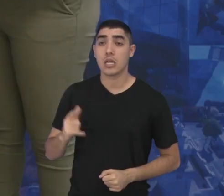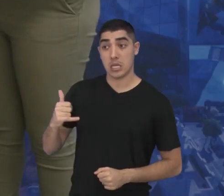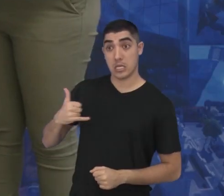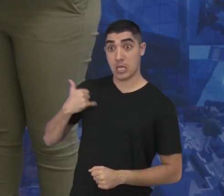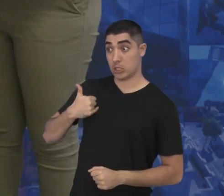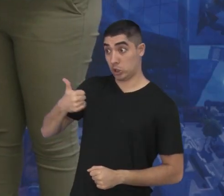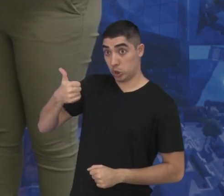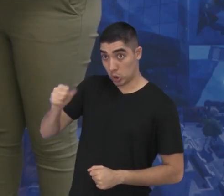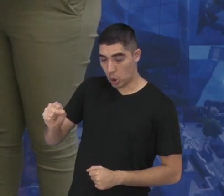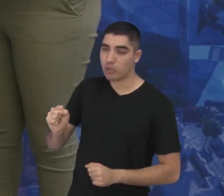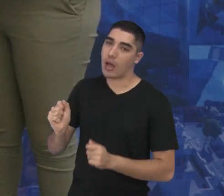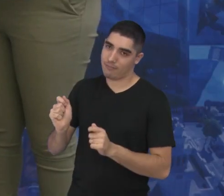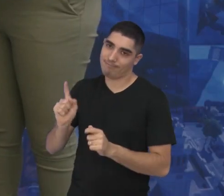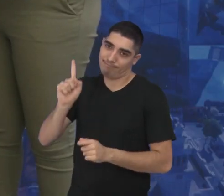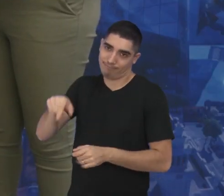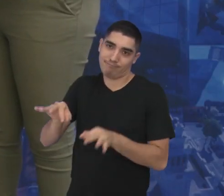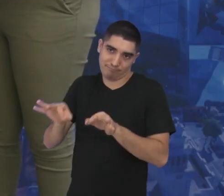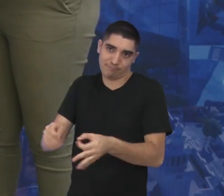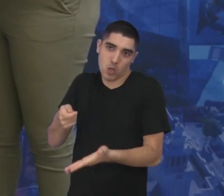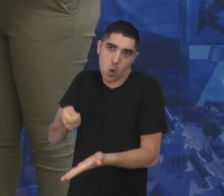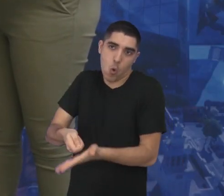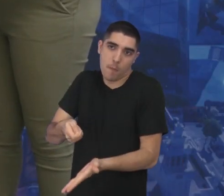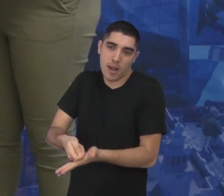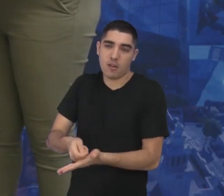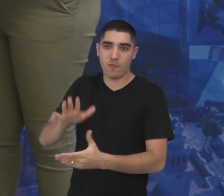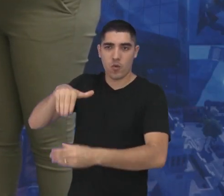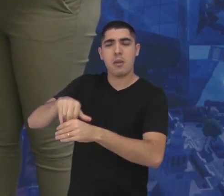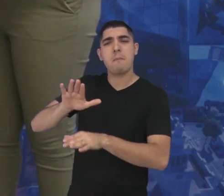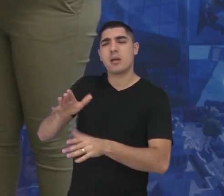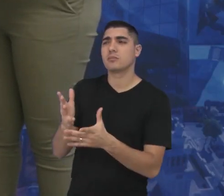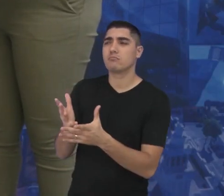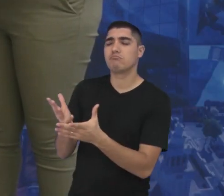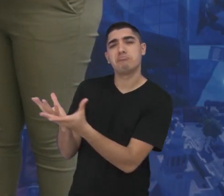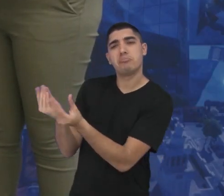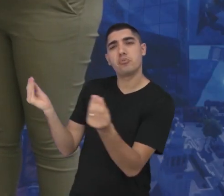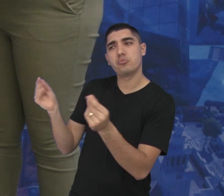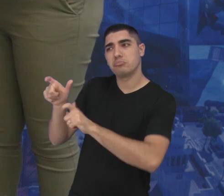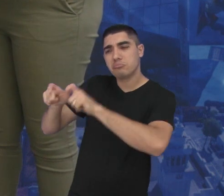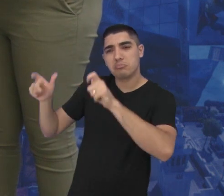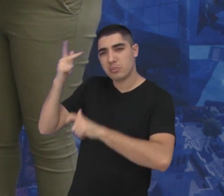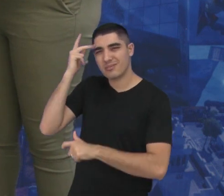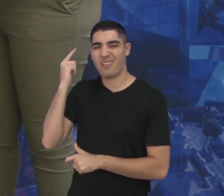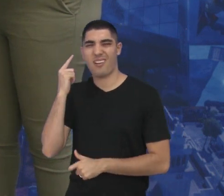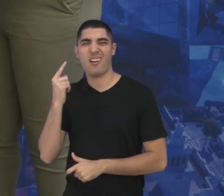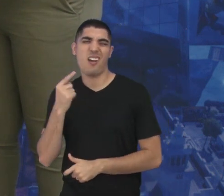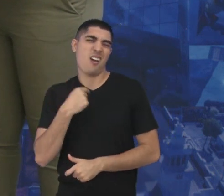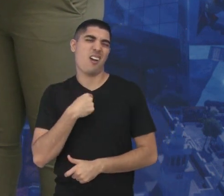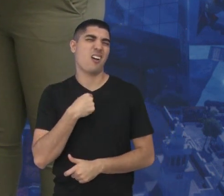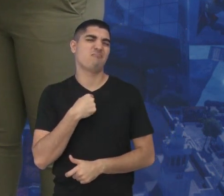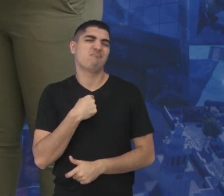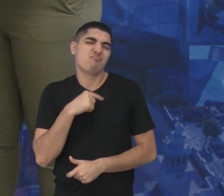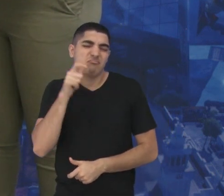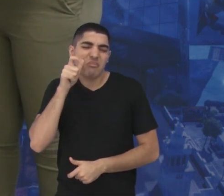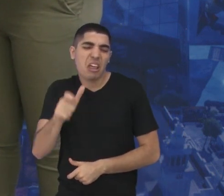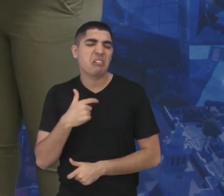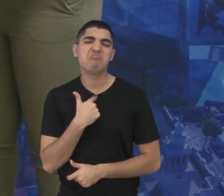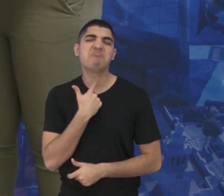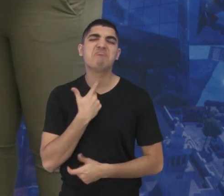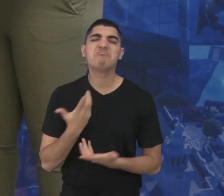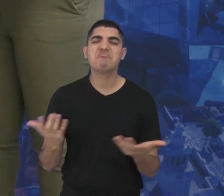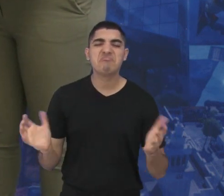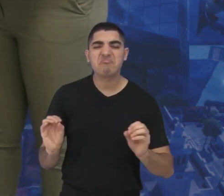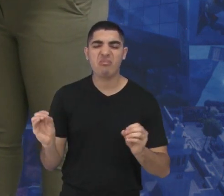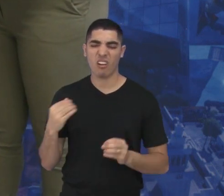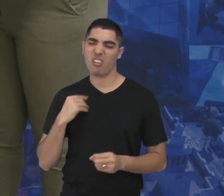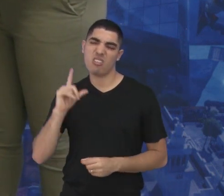partir dos 18 anos já é obrigatório o voto, mas muitas vezes os jovens se encontram no cenário, eu não estou muito interessado nisso, é